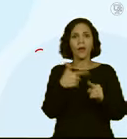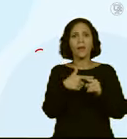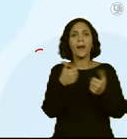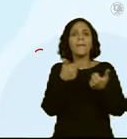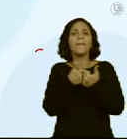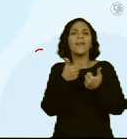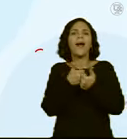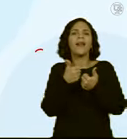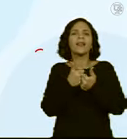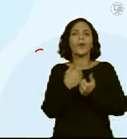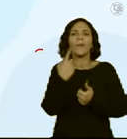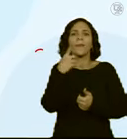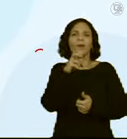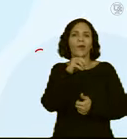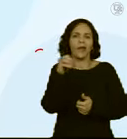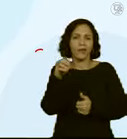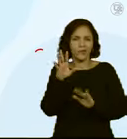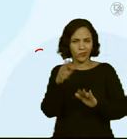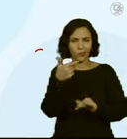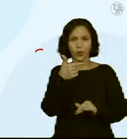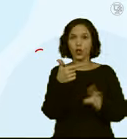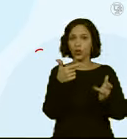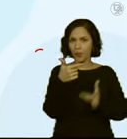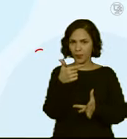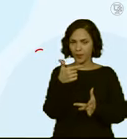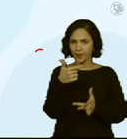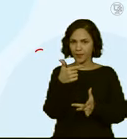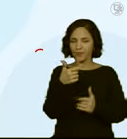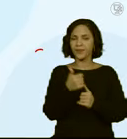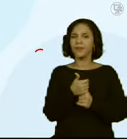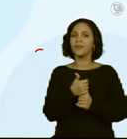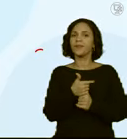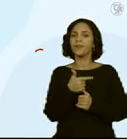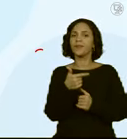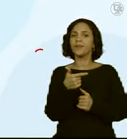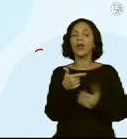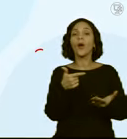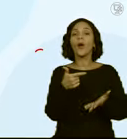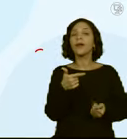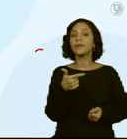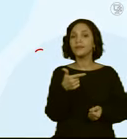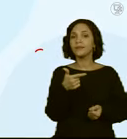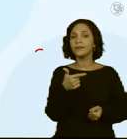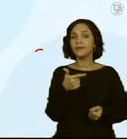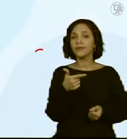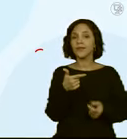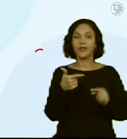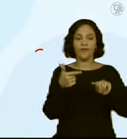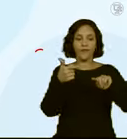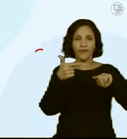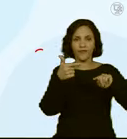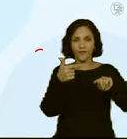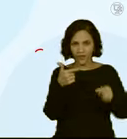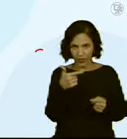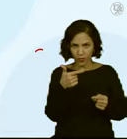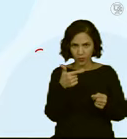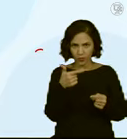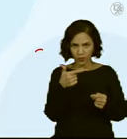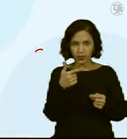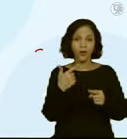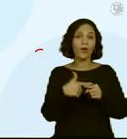né 2.500 né bom então a gente vai lá a fazer uma, aqui